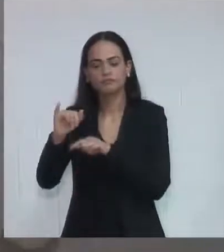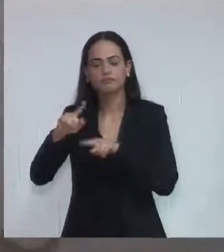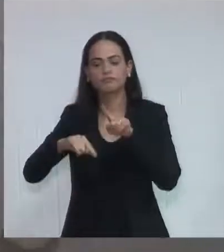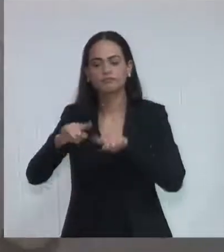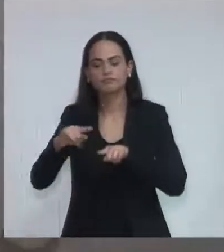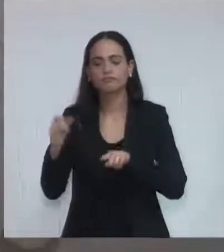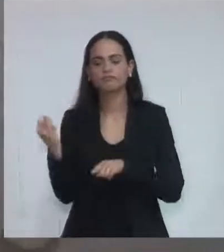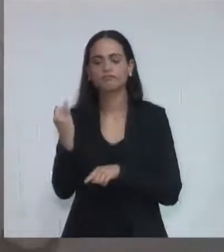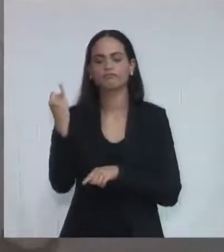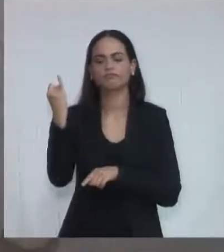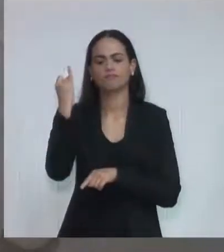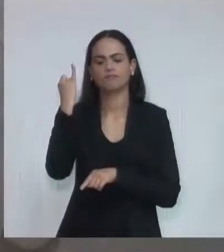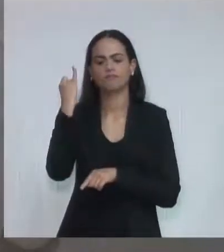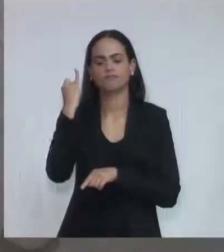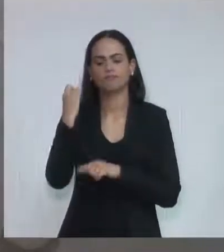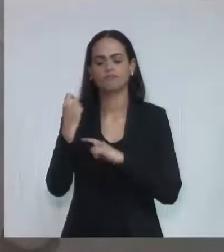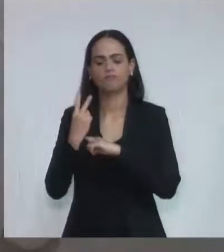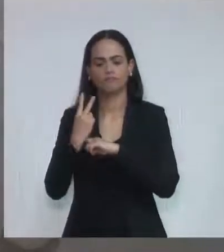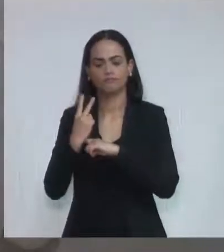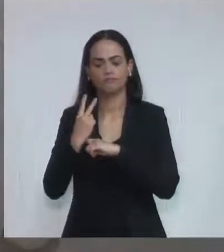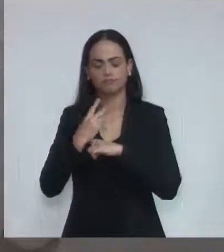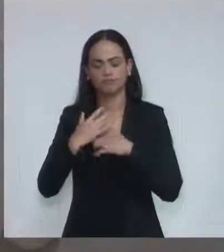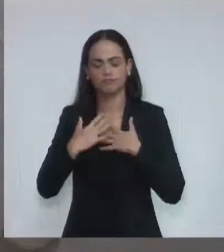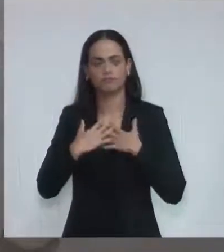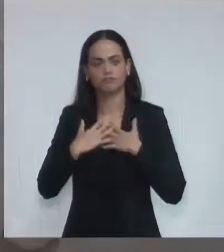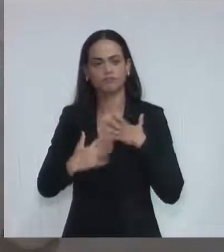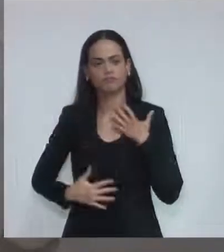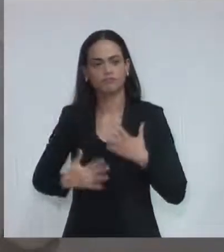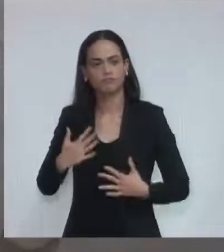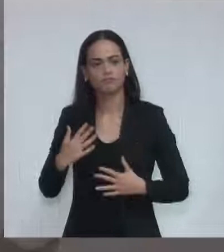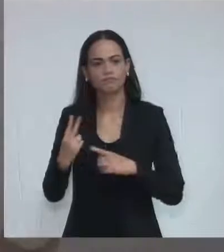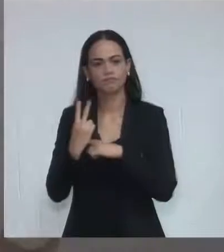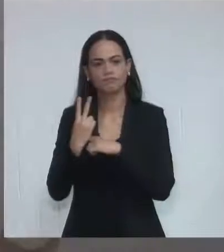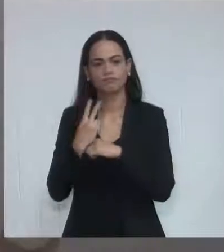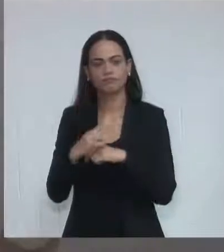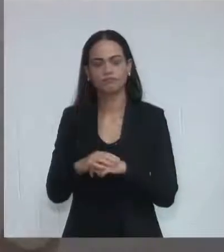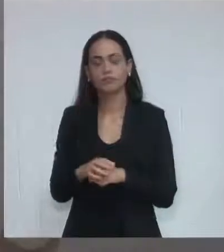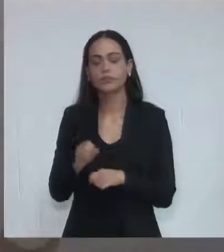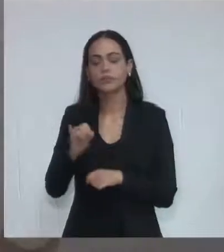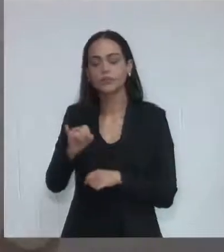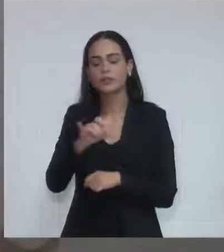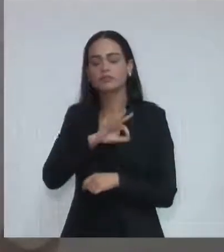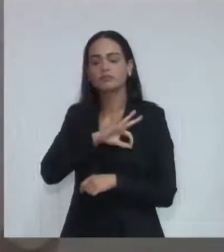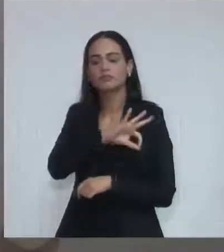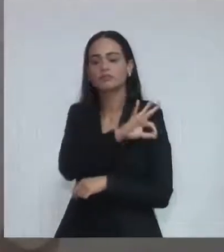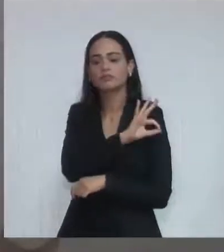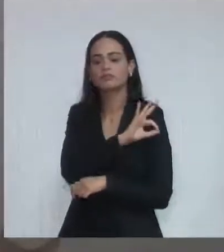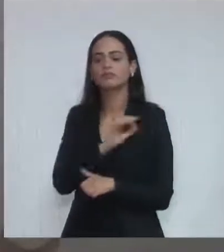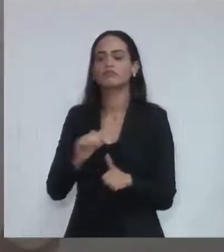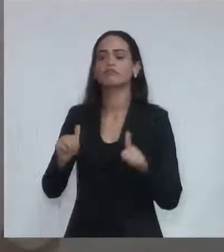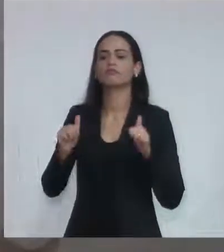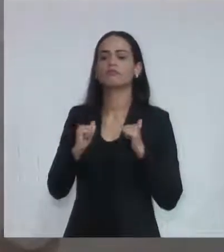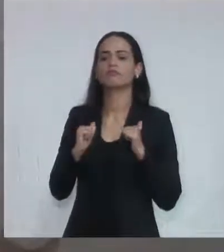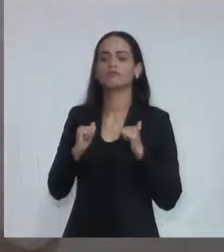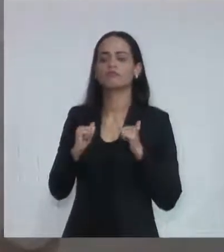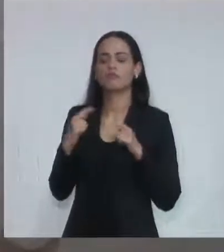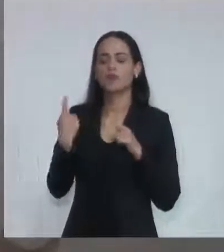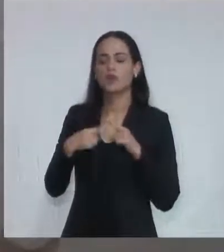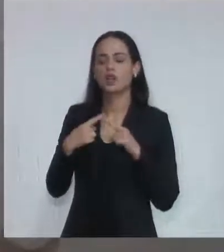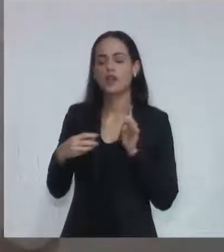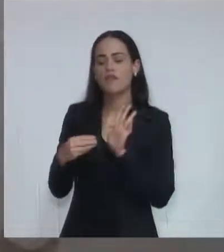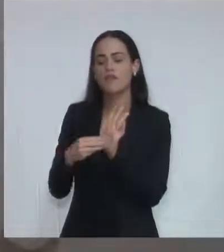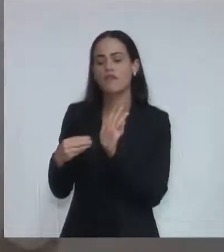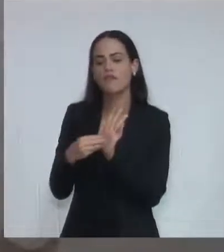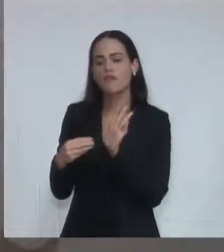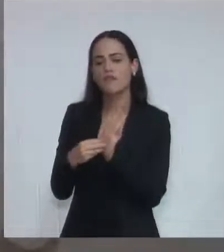se o GCM, no acaso, resolver não sair para a rua por causa da falta de colete ou pelo colete vencido, ele está